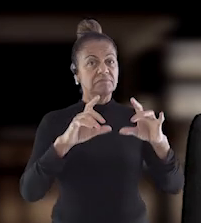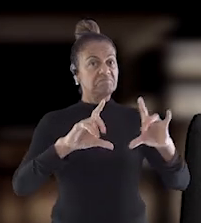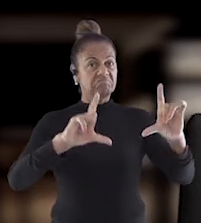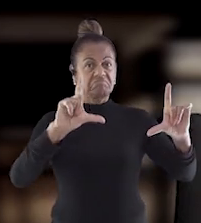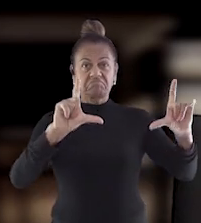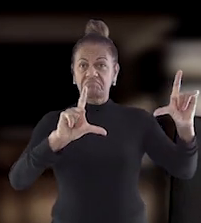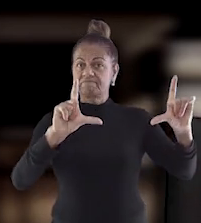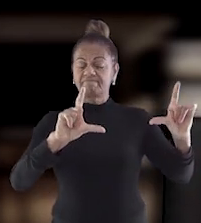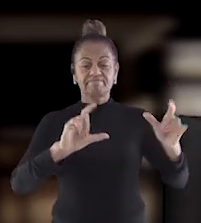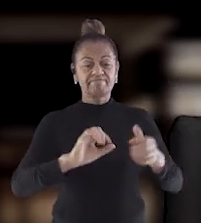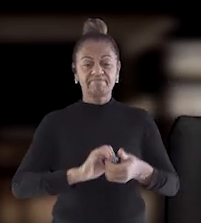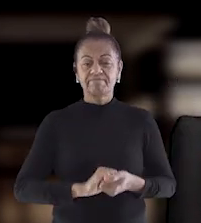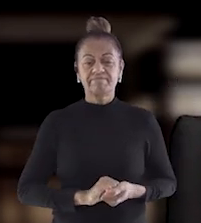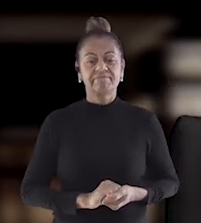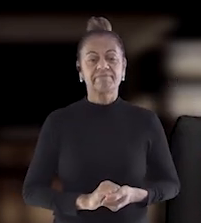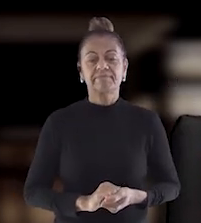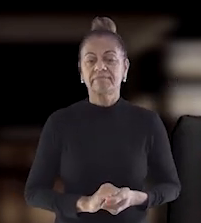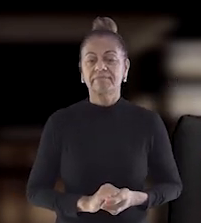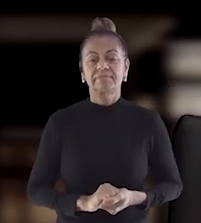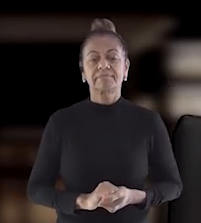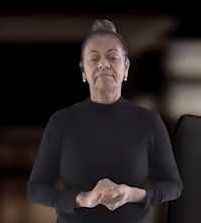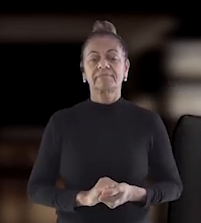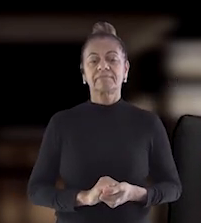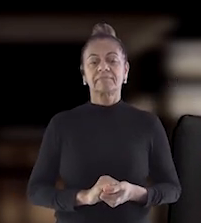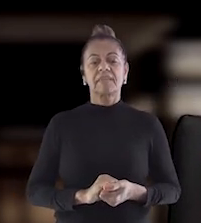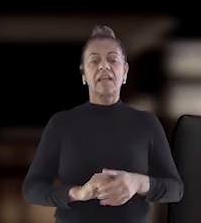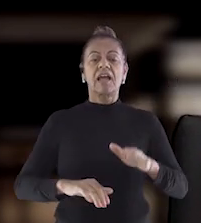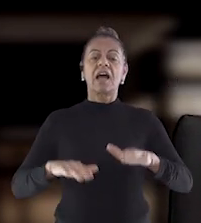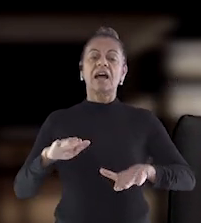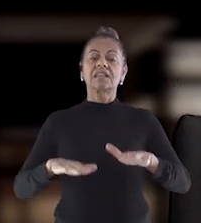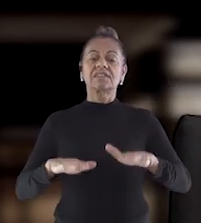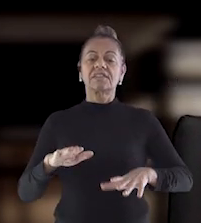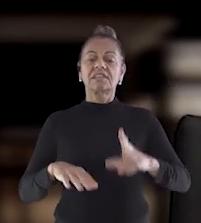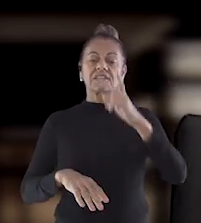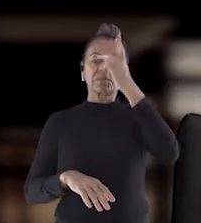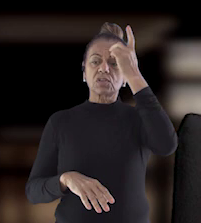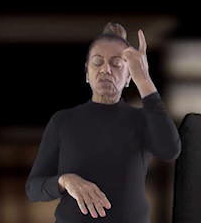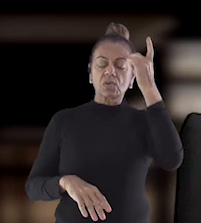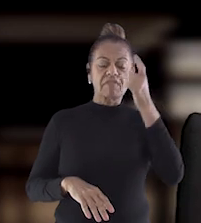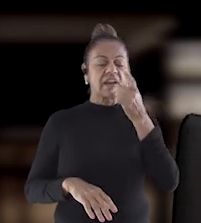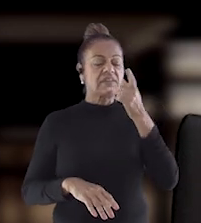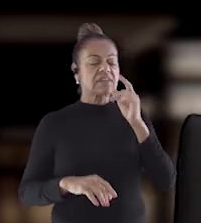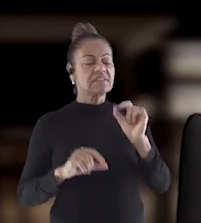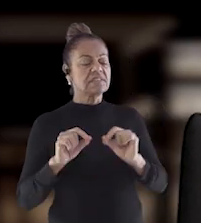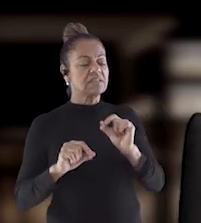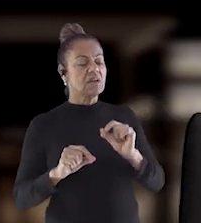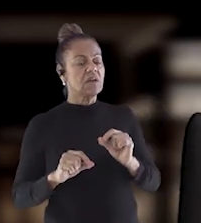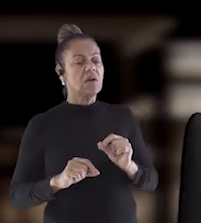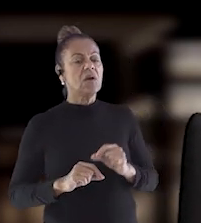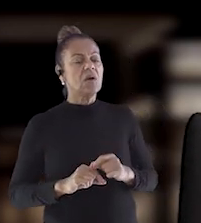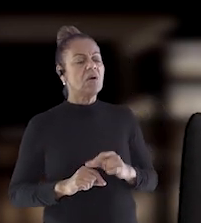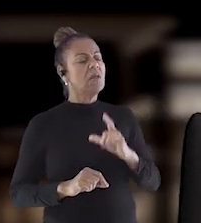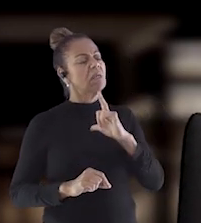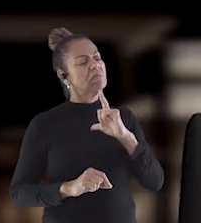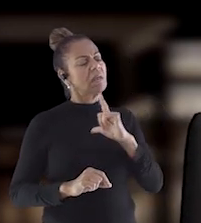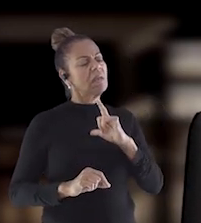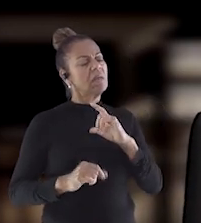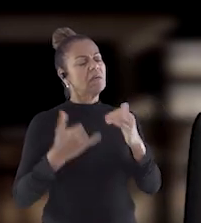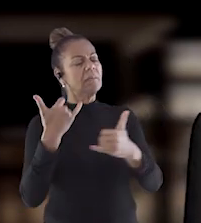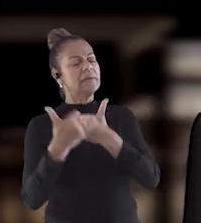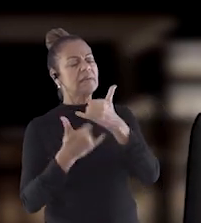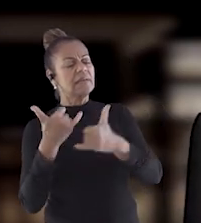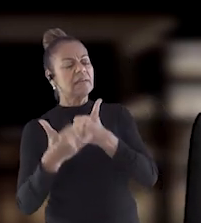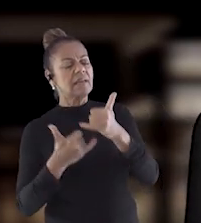deixava a gente assistir. Então, tipo assim, hoje em dia, a gente tem tudo isso. Lá em casa tem até 2 televisões. Só que